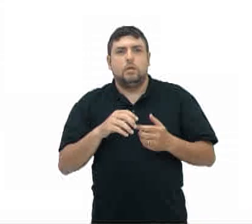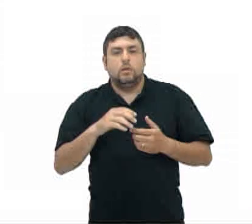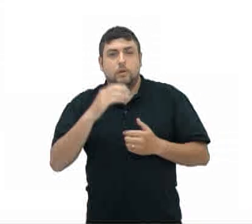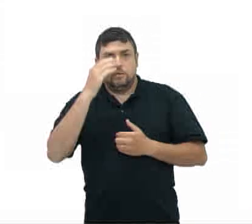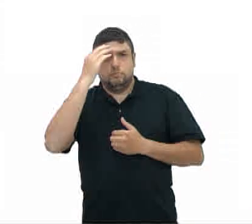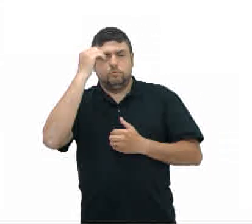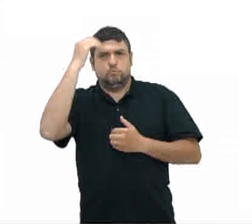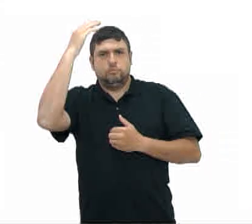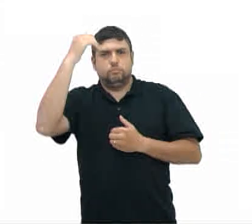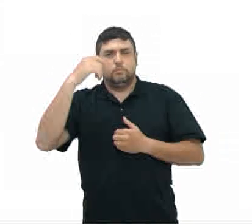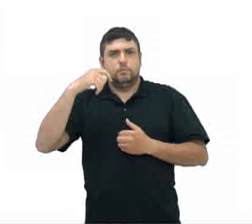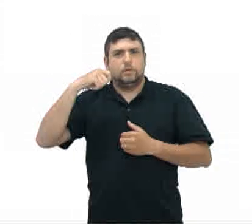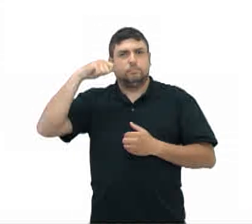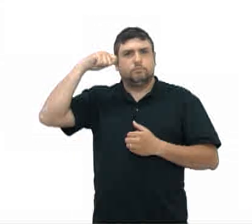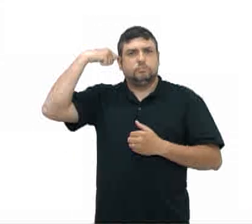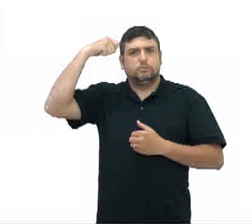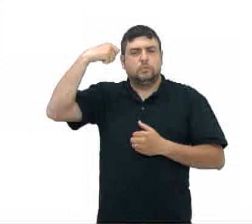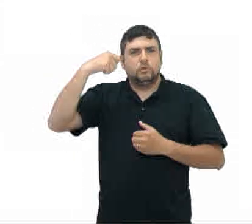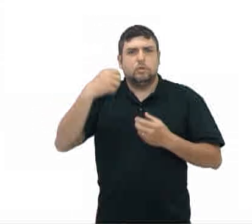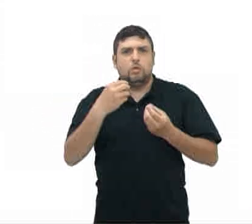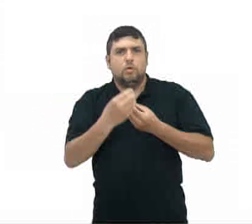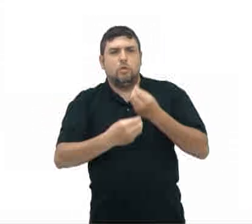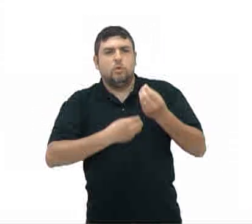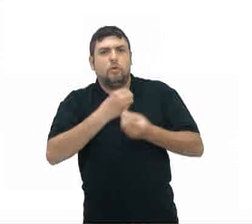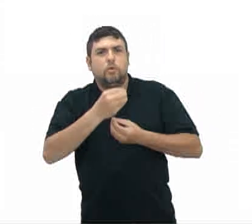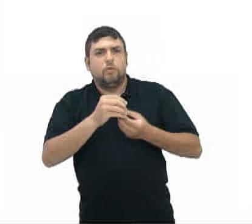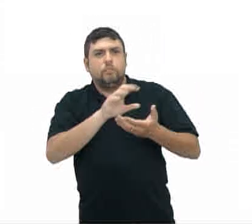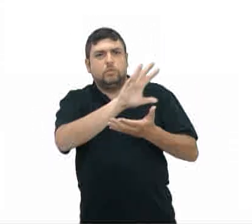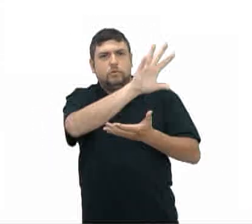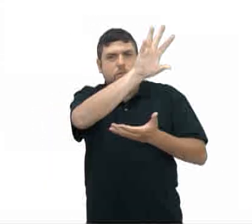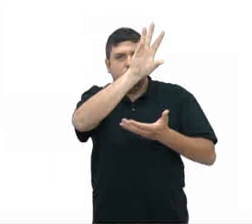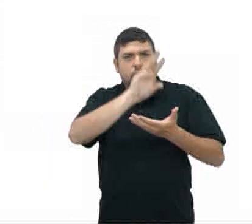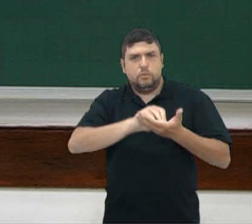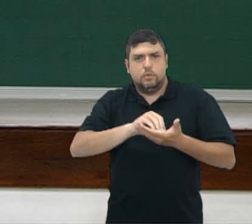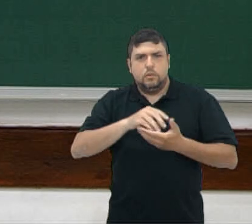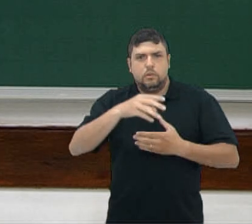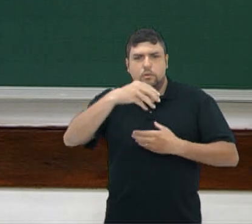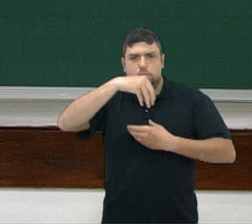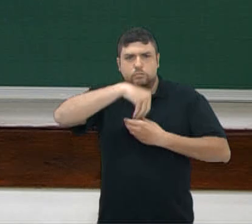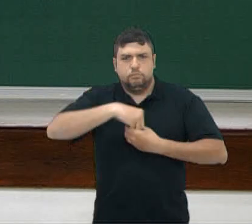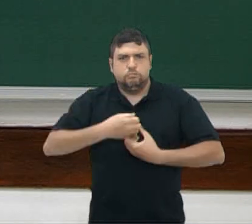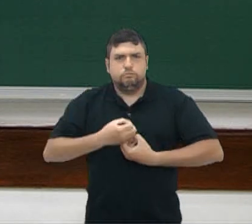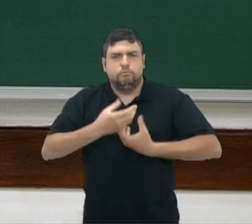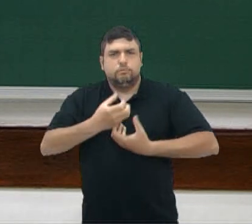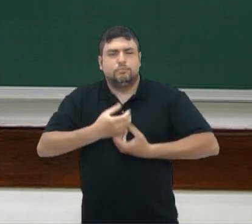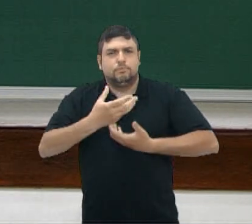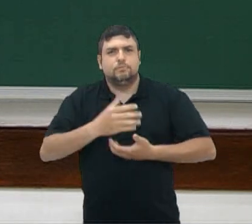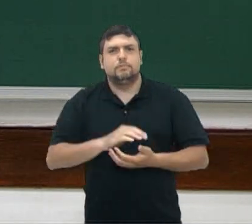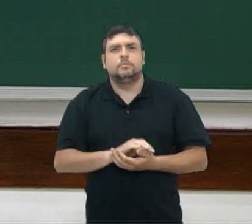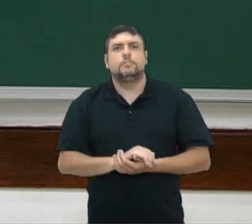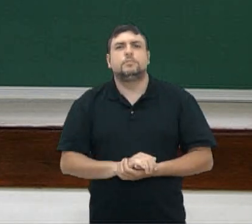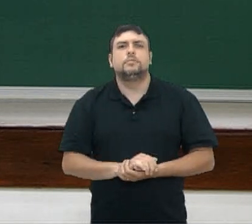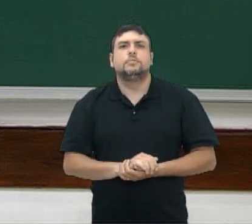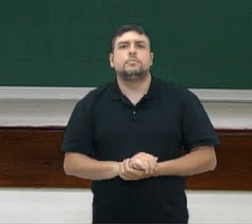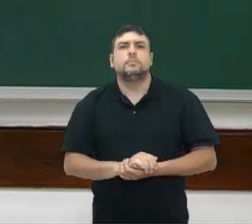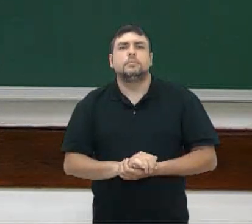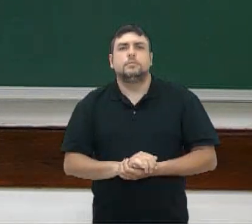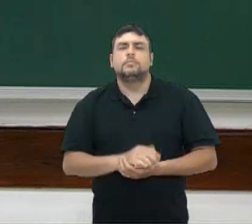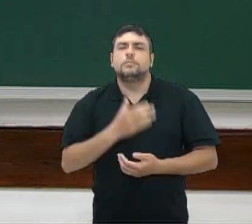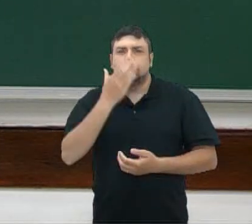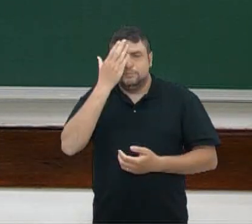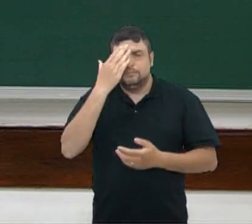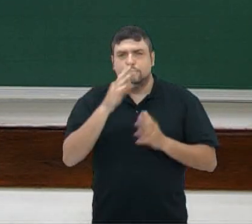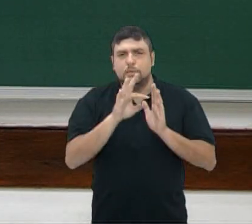ou de outra forma algo que nos conta deles e de nós. Bom, esse é um texto, eu sei que é um pouquinho